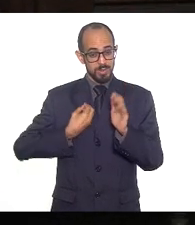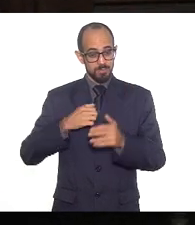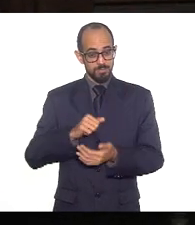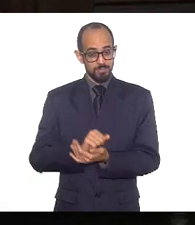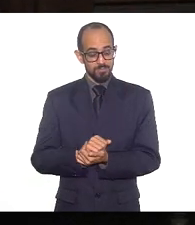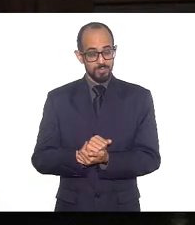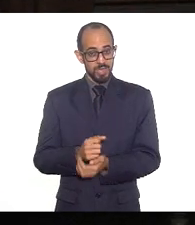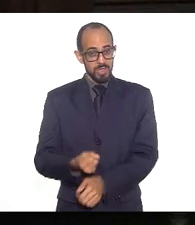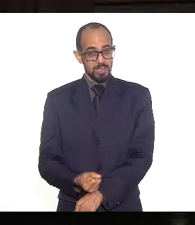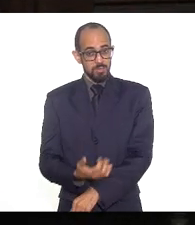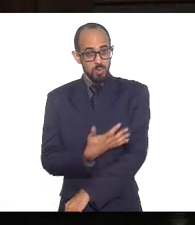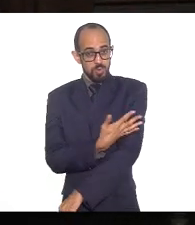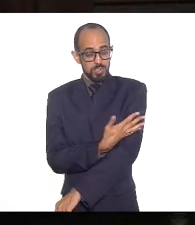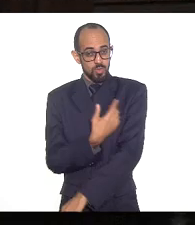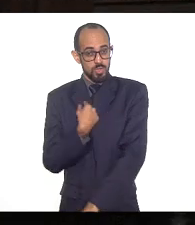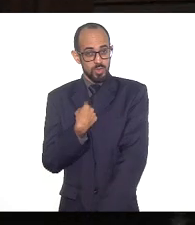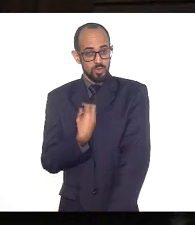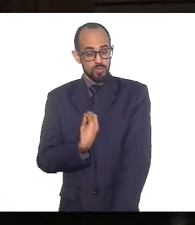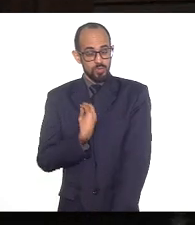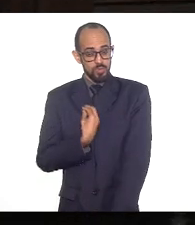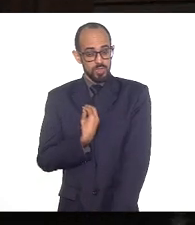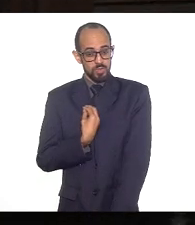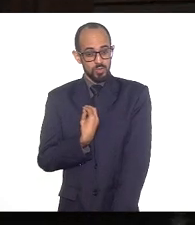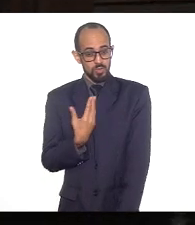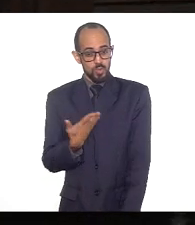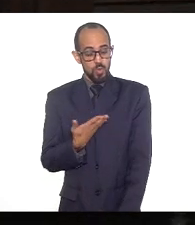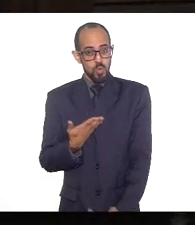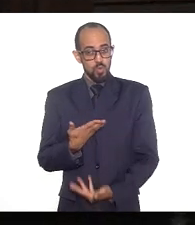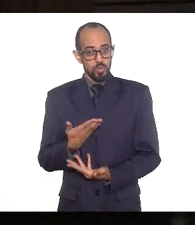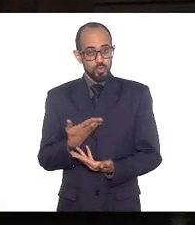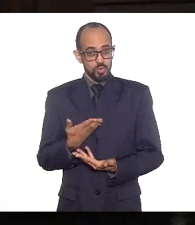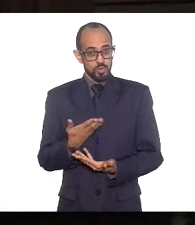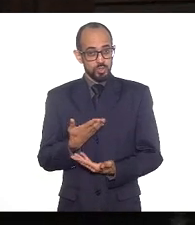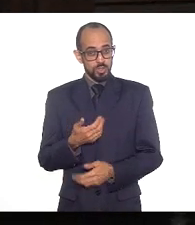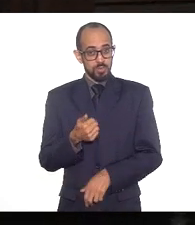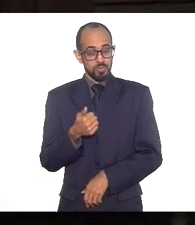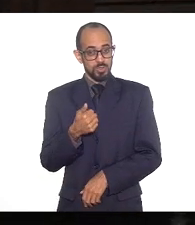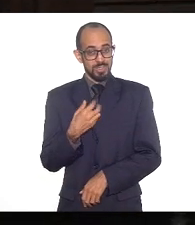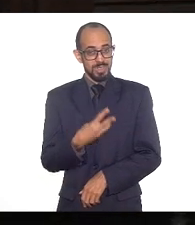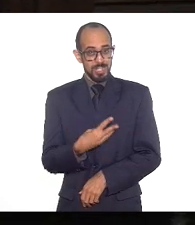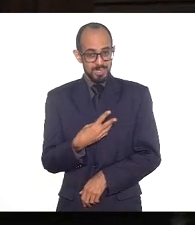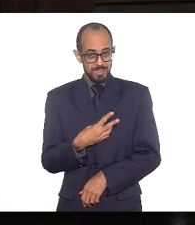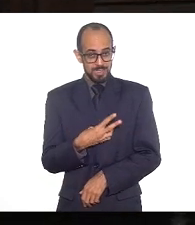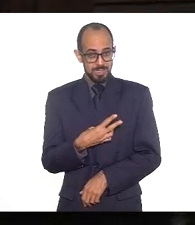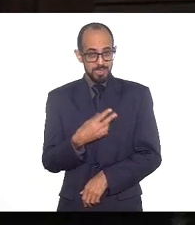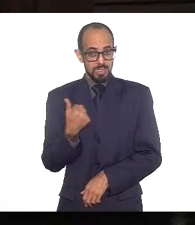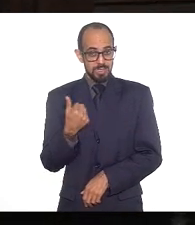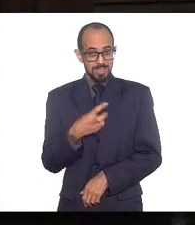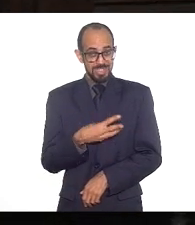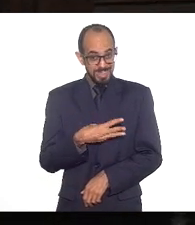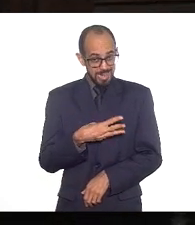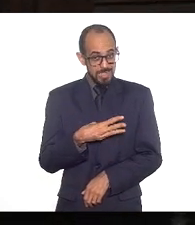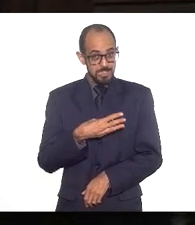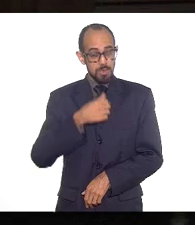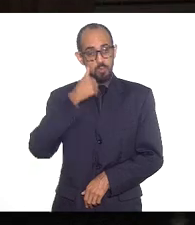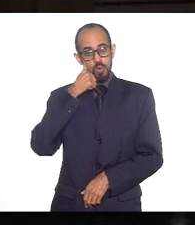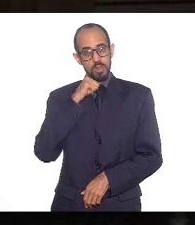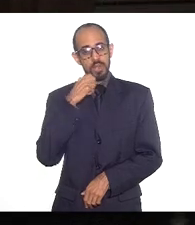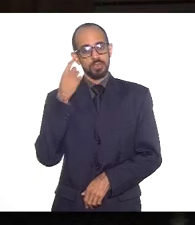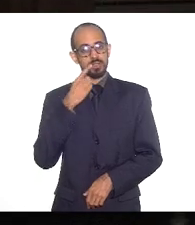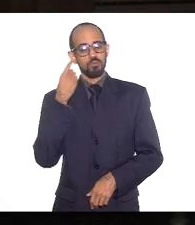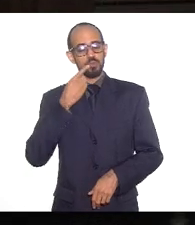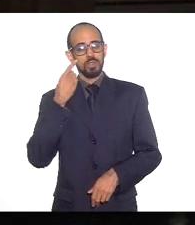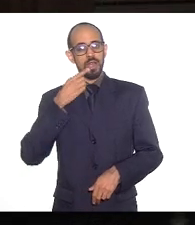é que hoje nós temos 13 deputadas mulheres e se quando desse